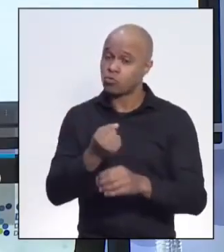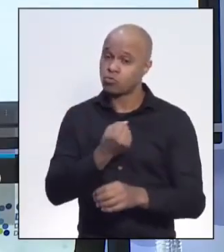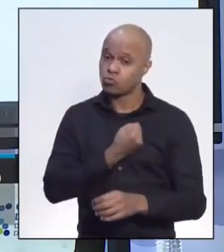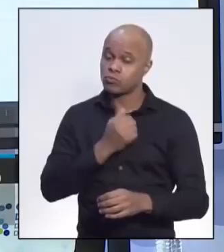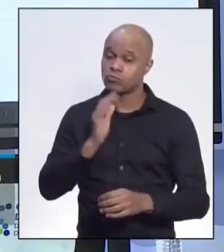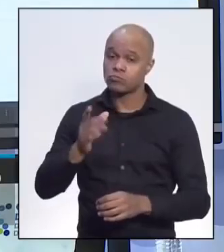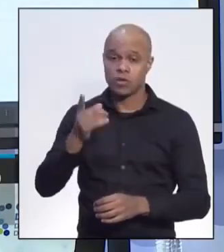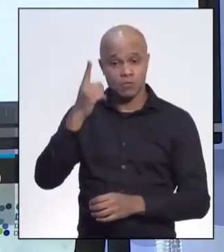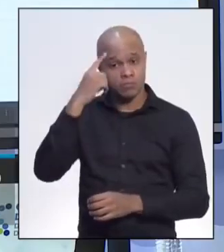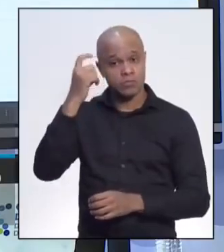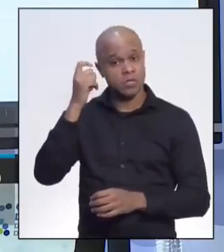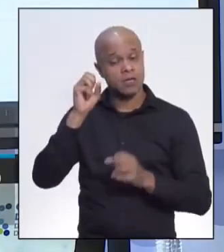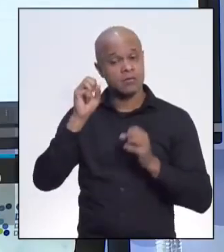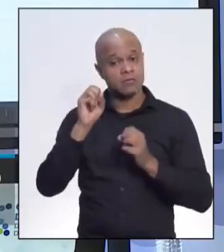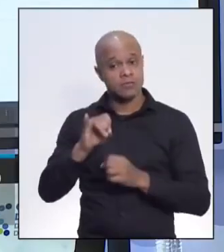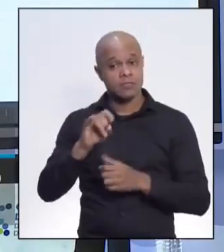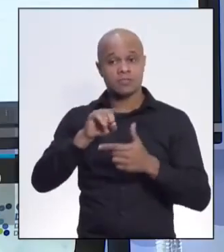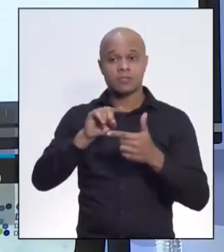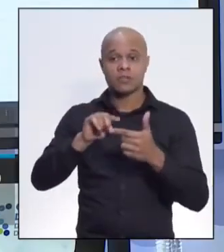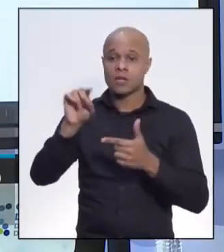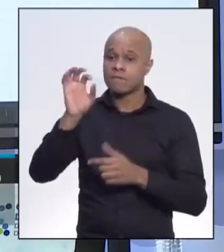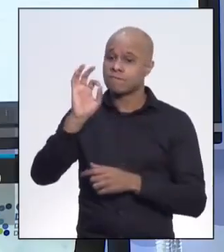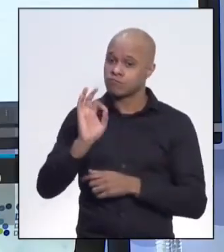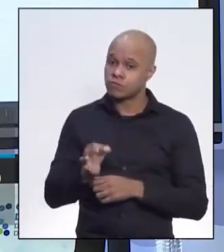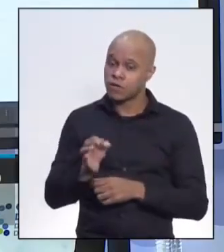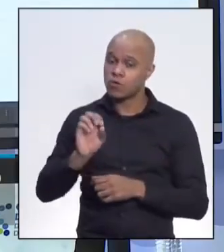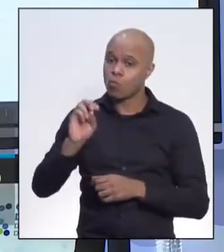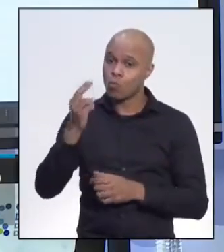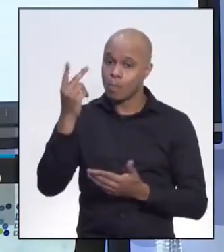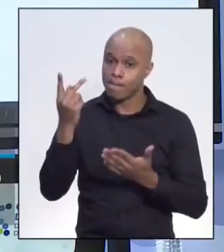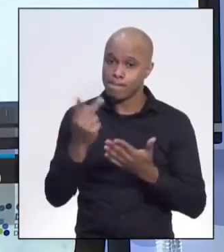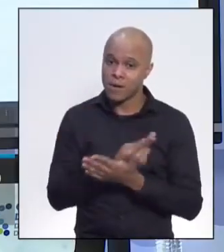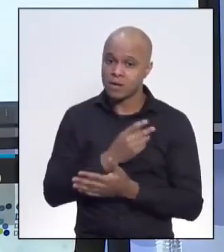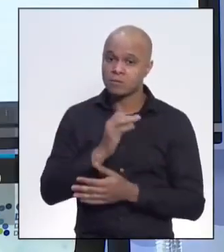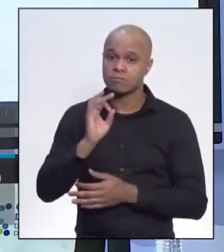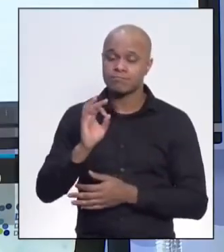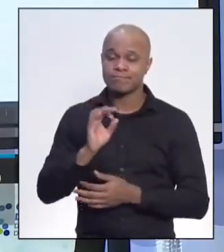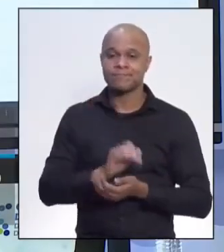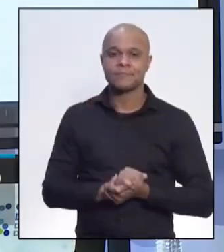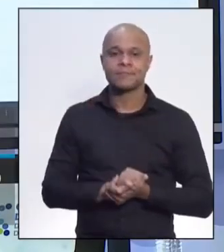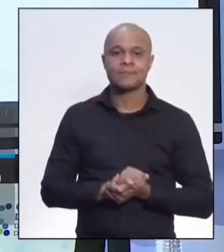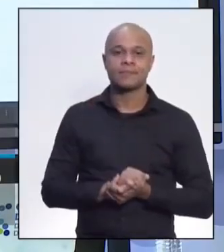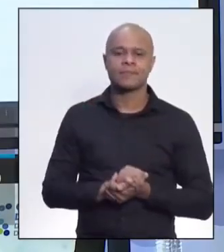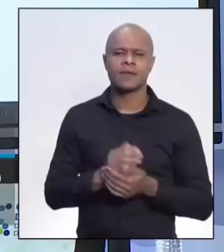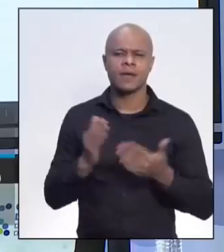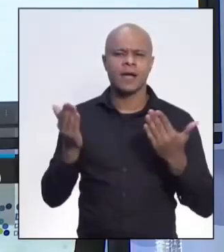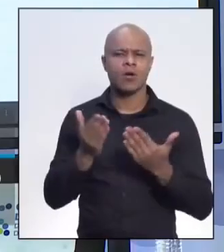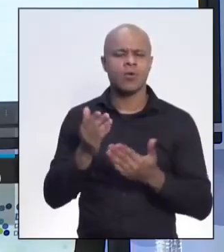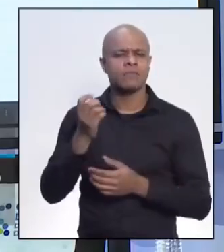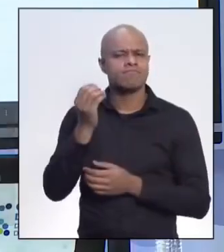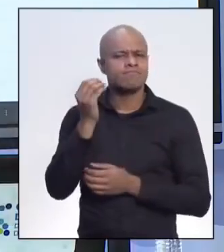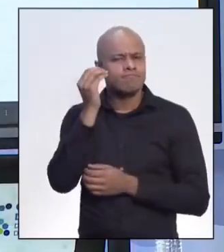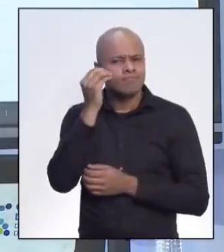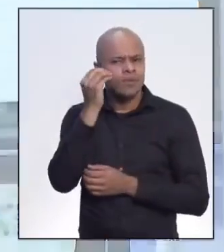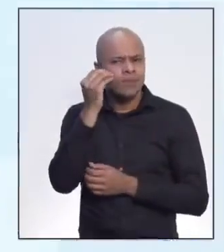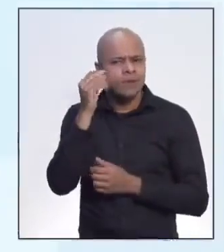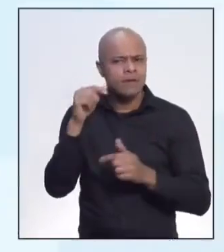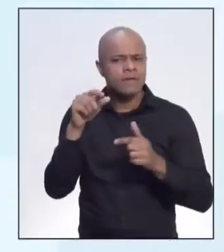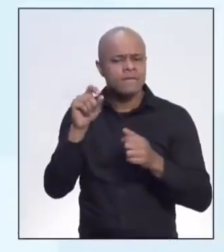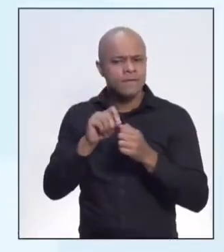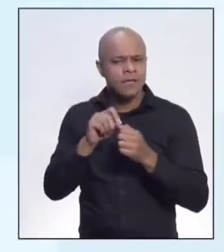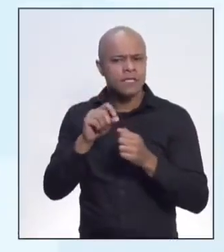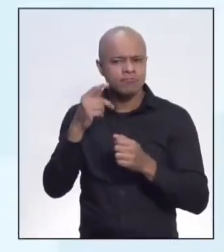ideia se a construção do gráfico estará correta ou não, certo? Perfeito. Vamos tentar fazer uma atividade? Essa atividade está